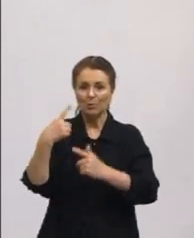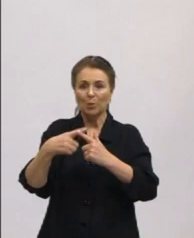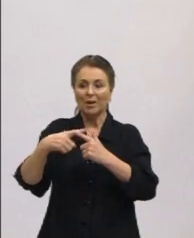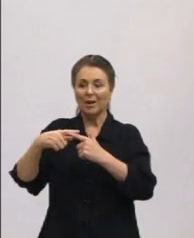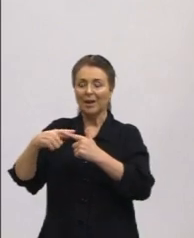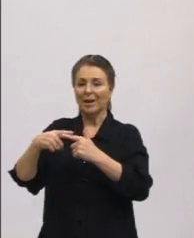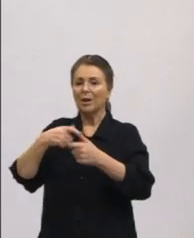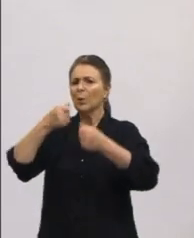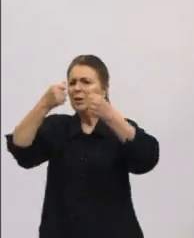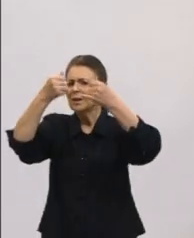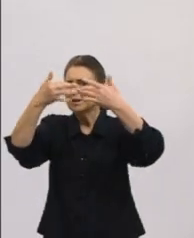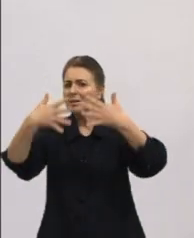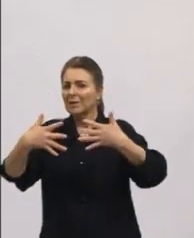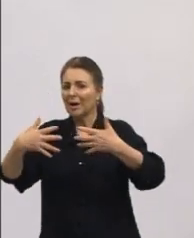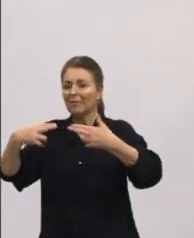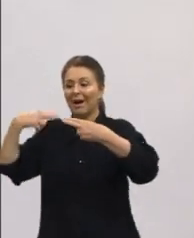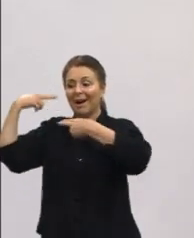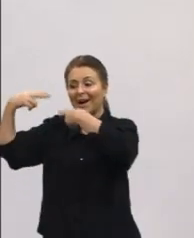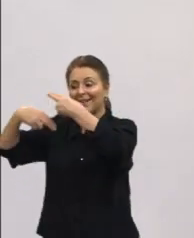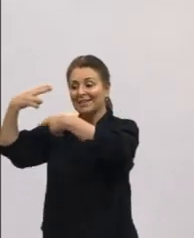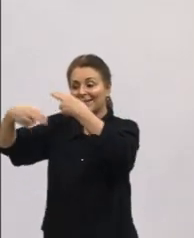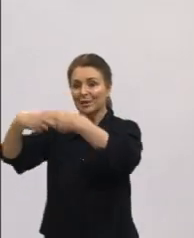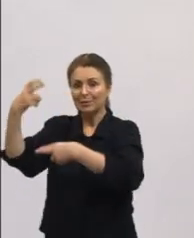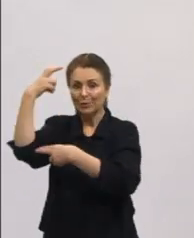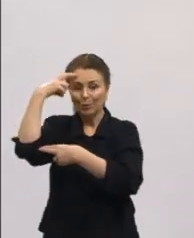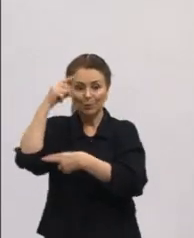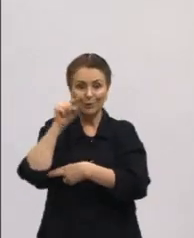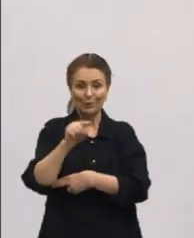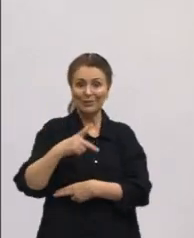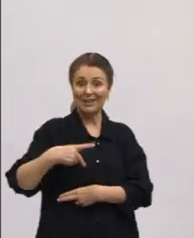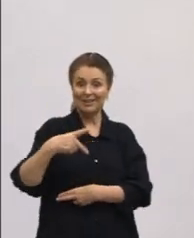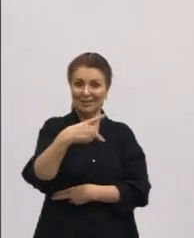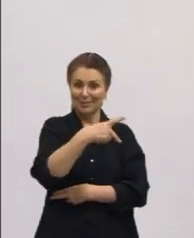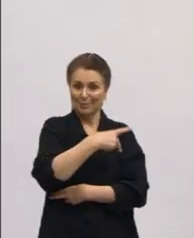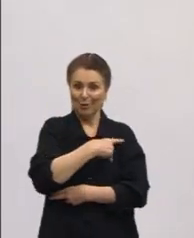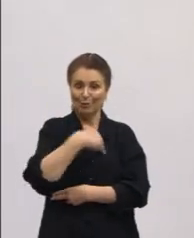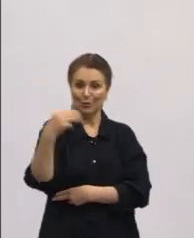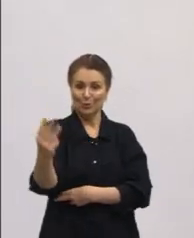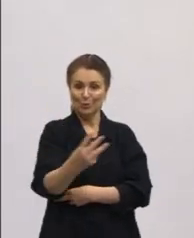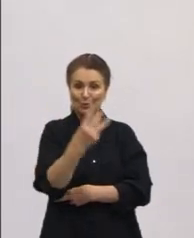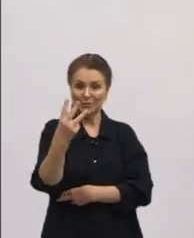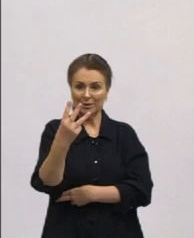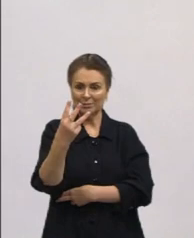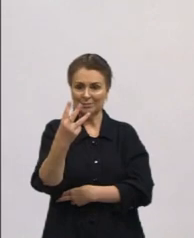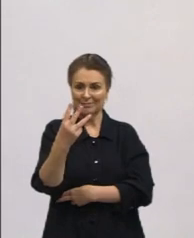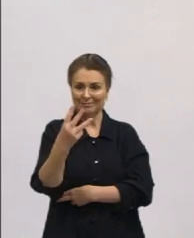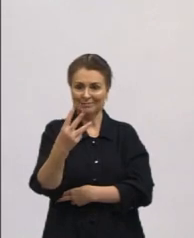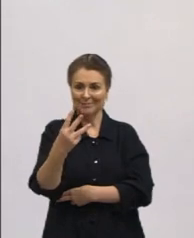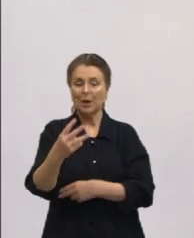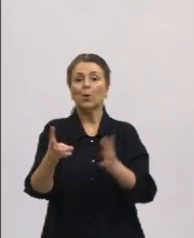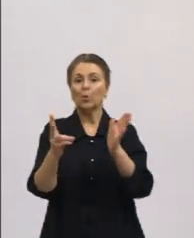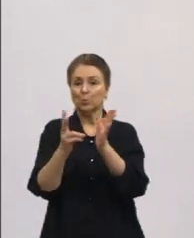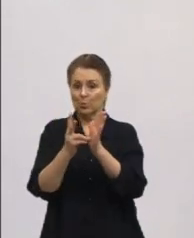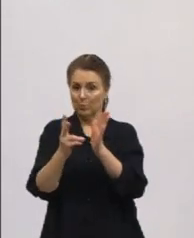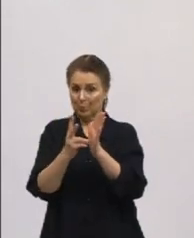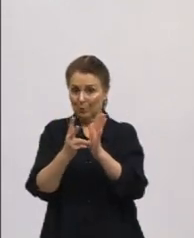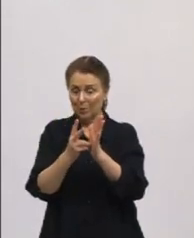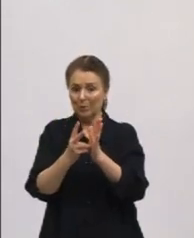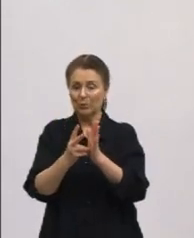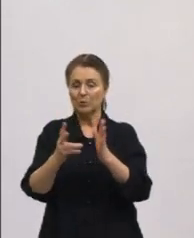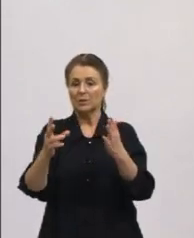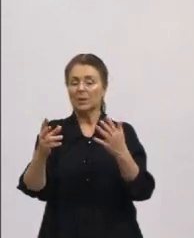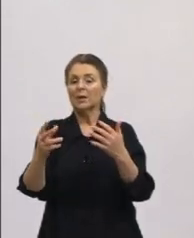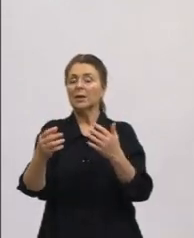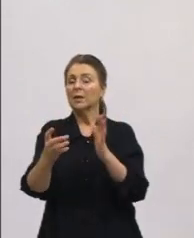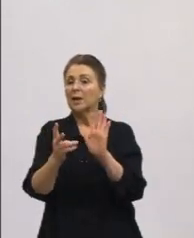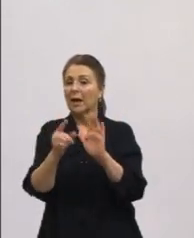cultural desses povos então é uma questão que é muito semelhante ao legado cultural dos povos indígenas no Brasil Então essas